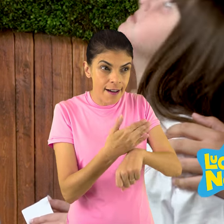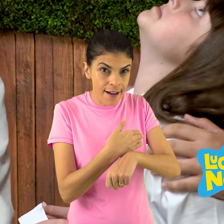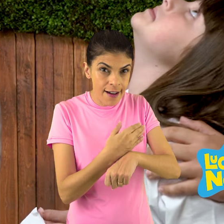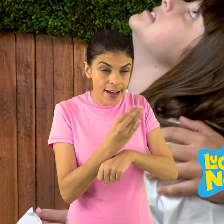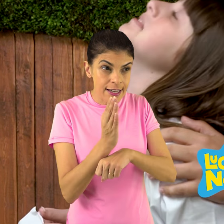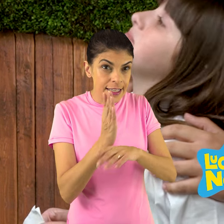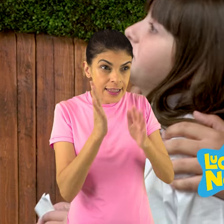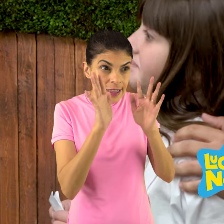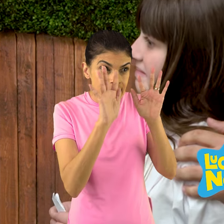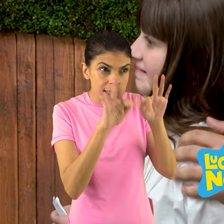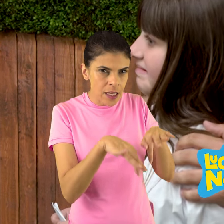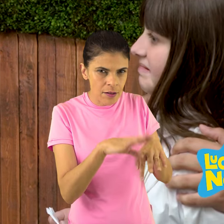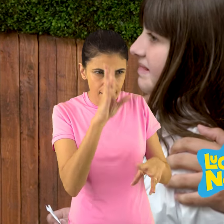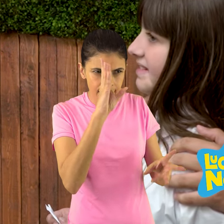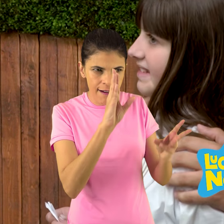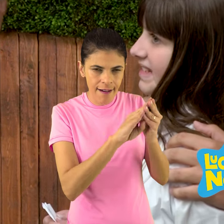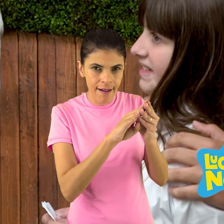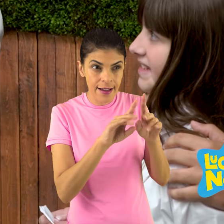Por favor, diretora.